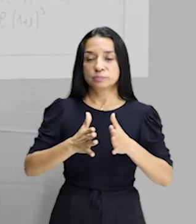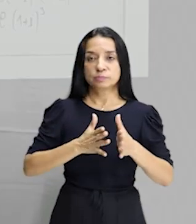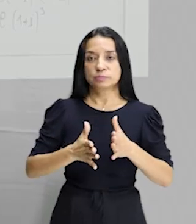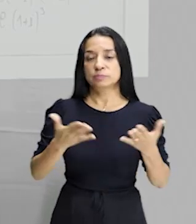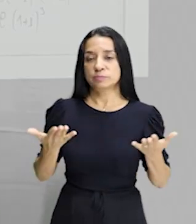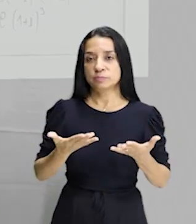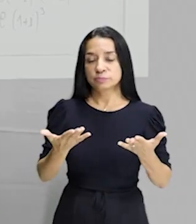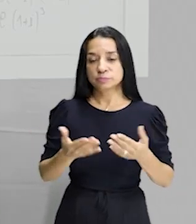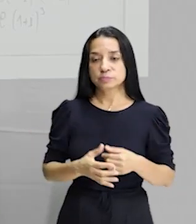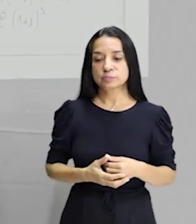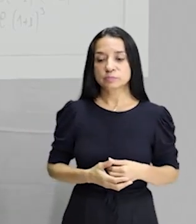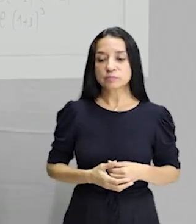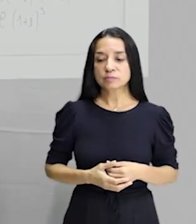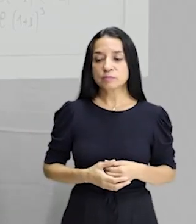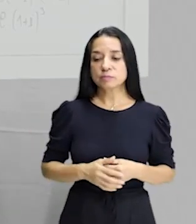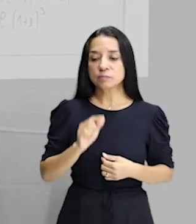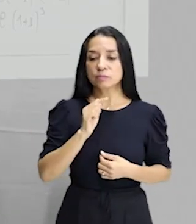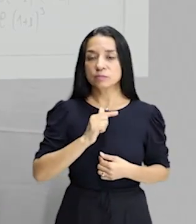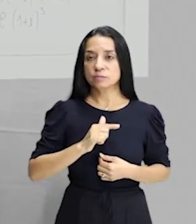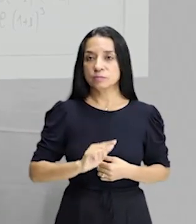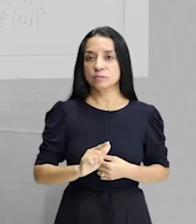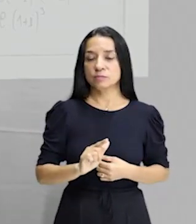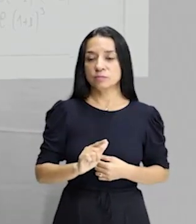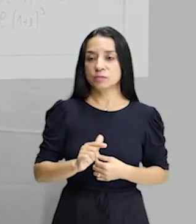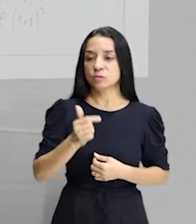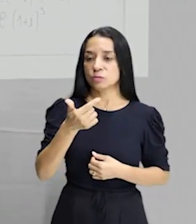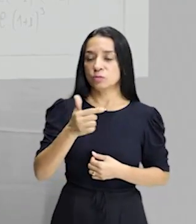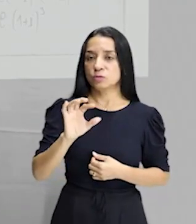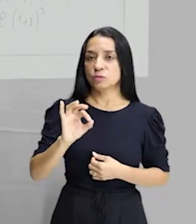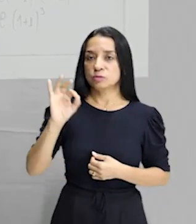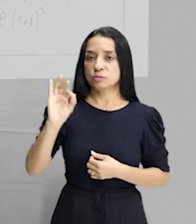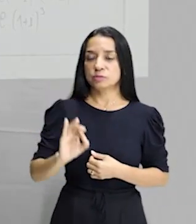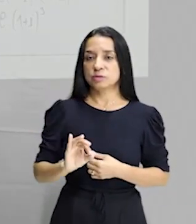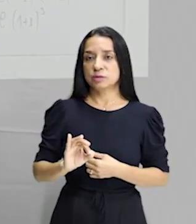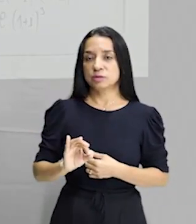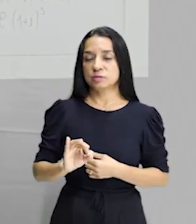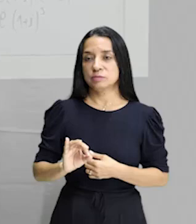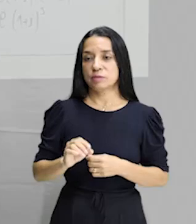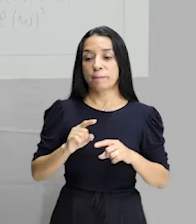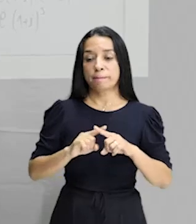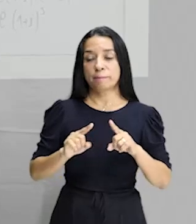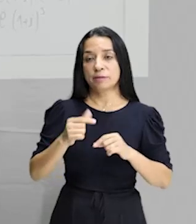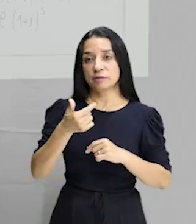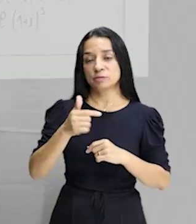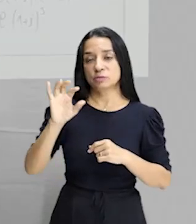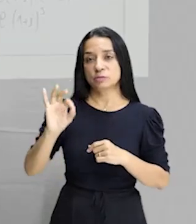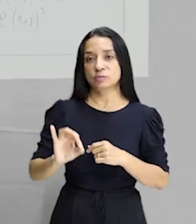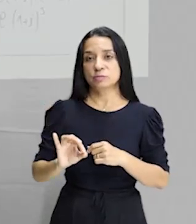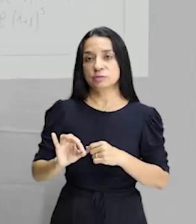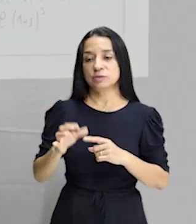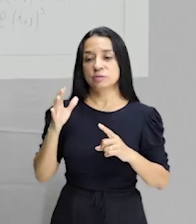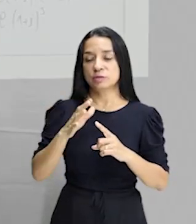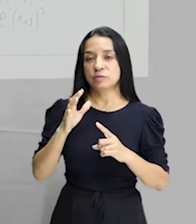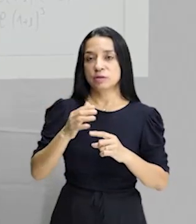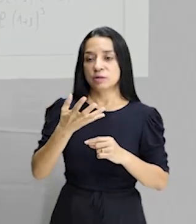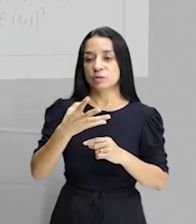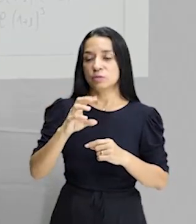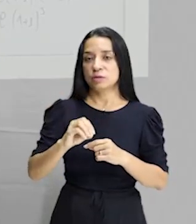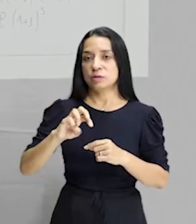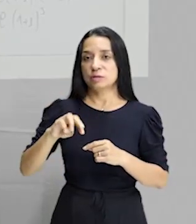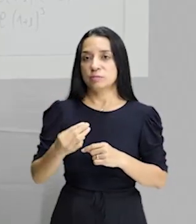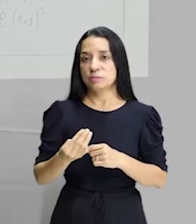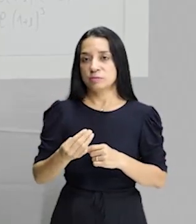terceiro período eu vou de novo incidir 2%. mas esses dois por cento ele vai incidir sobre 40 mil